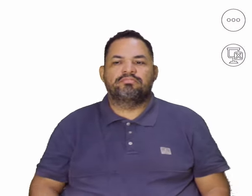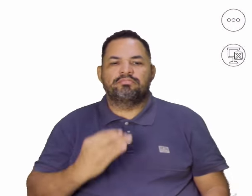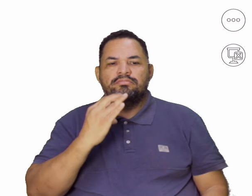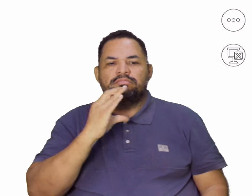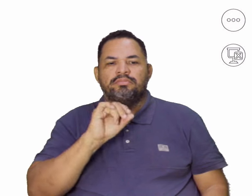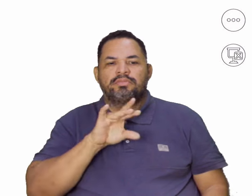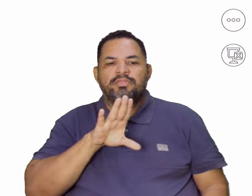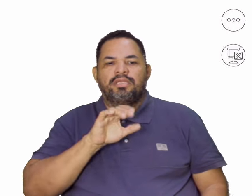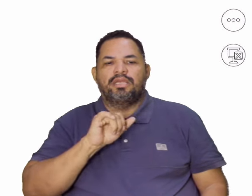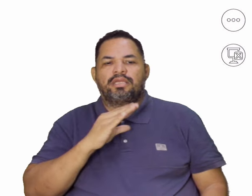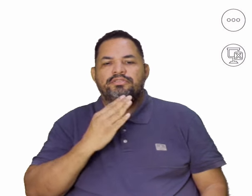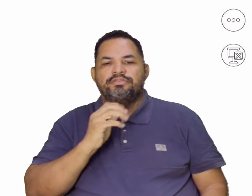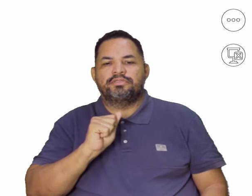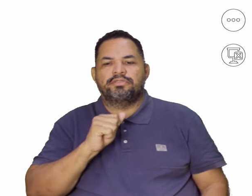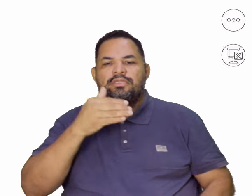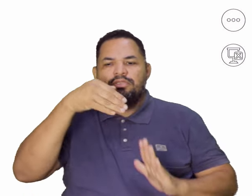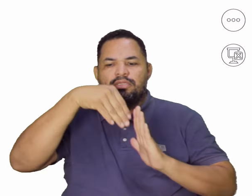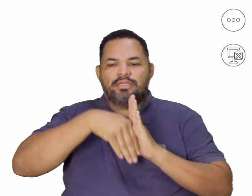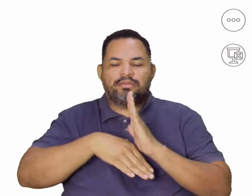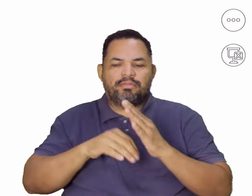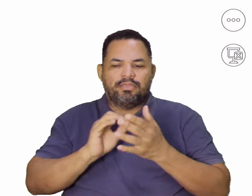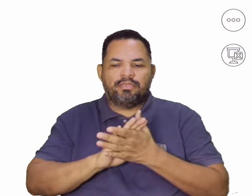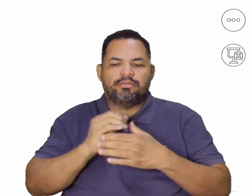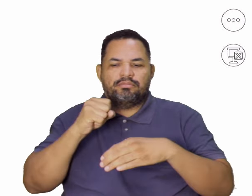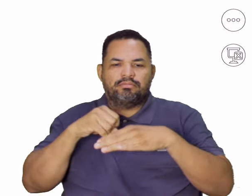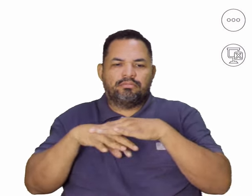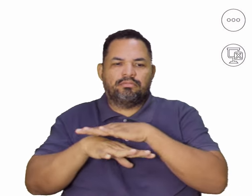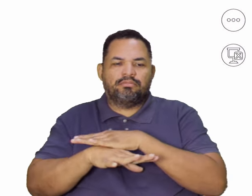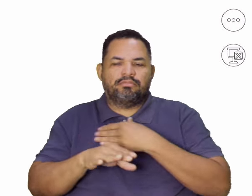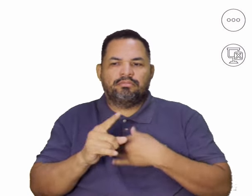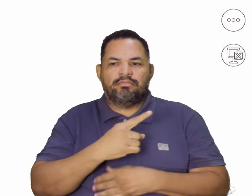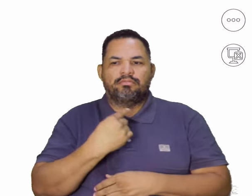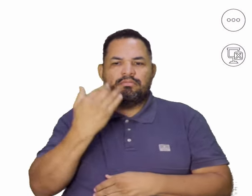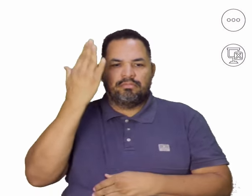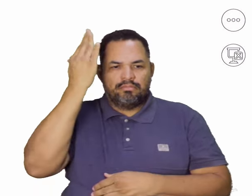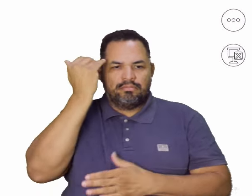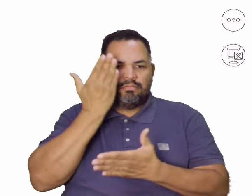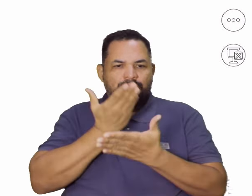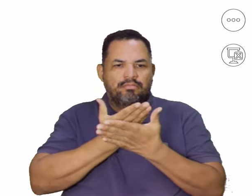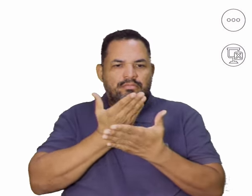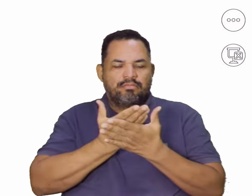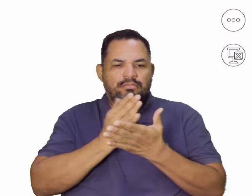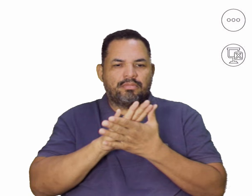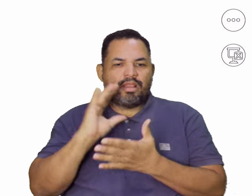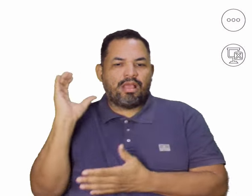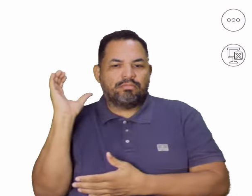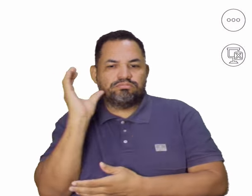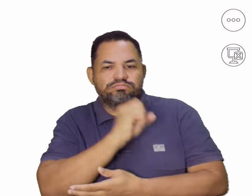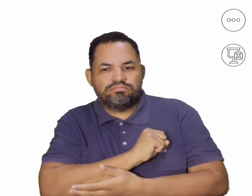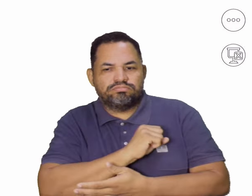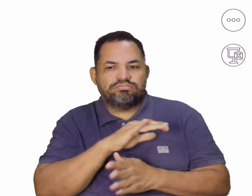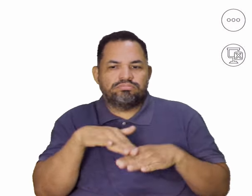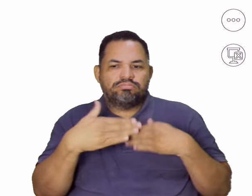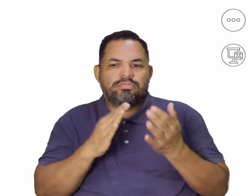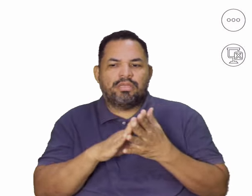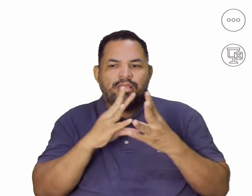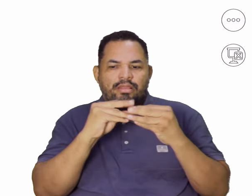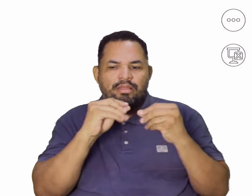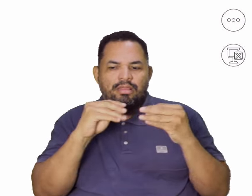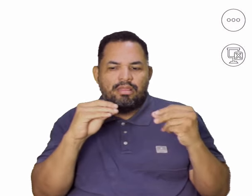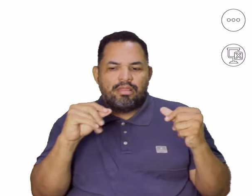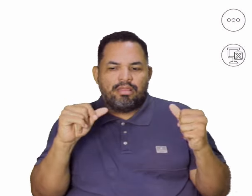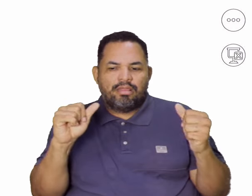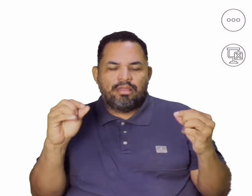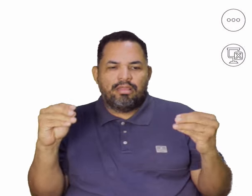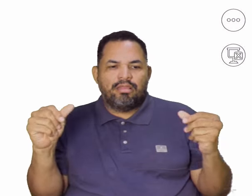cinética dos decaimentos radioativo nós sabemos que é o estudo da velocidade com que ocorre a